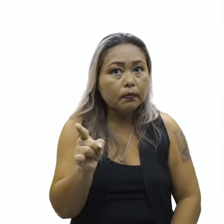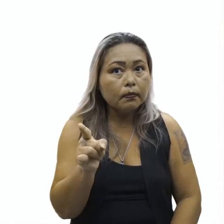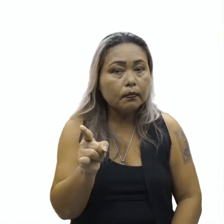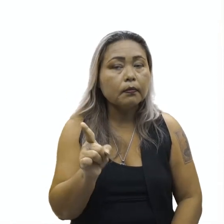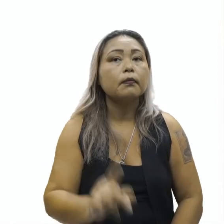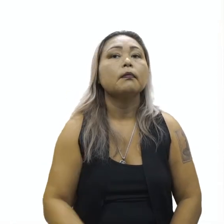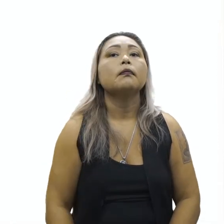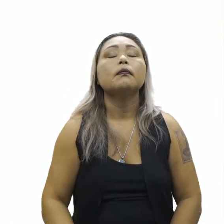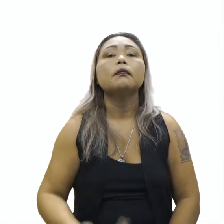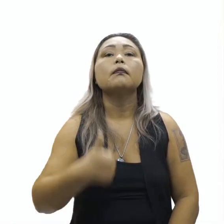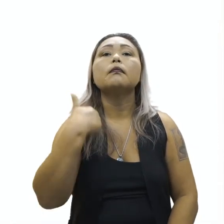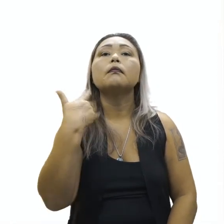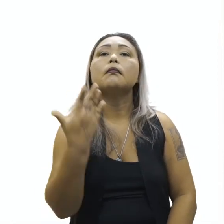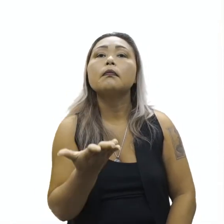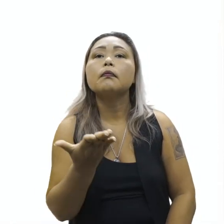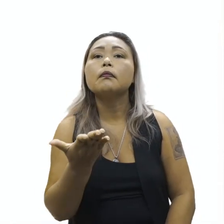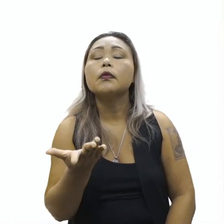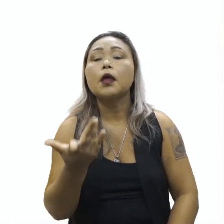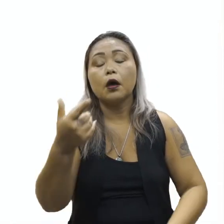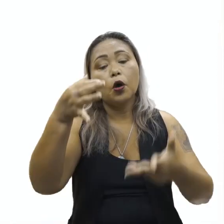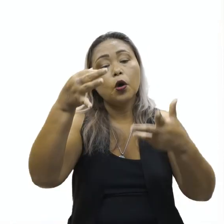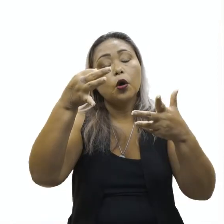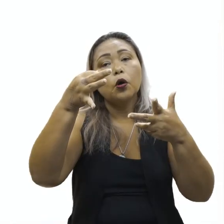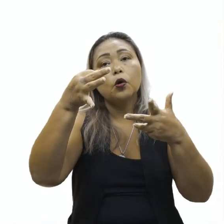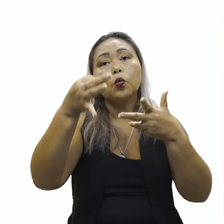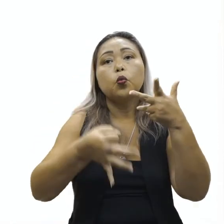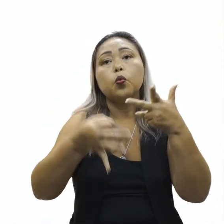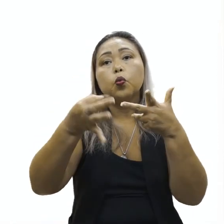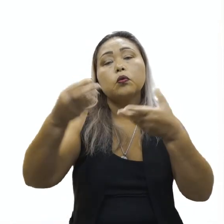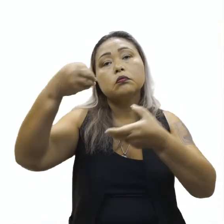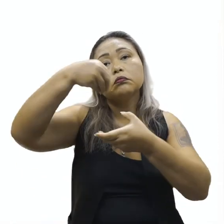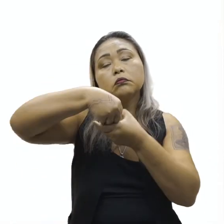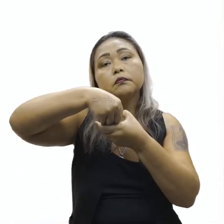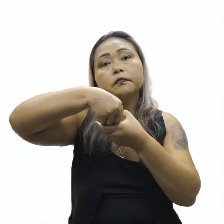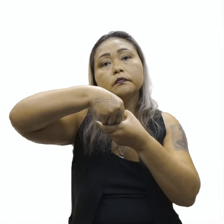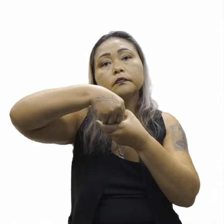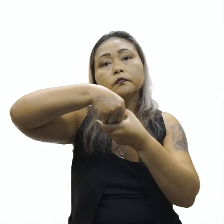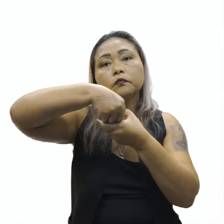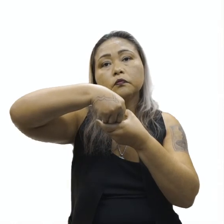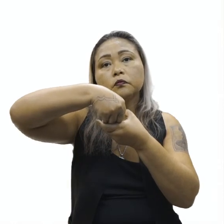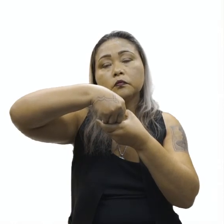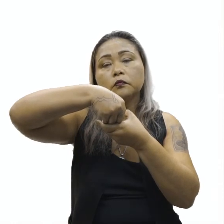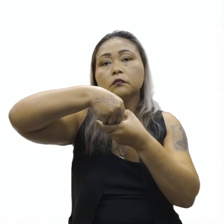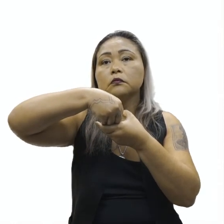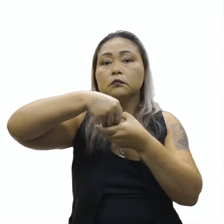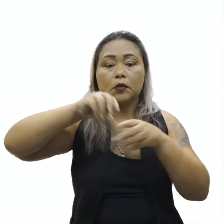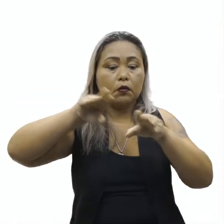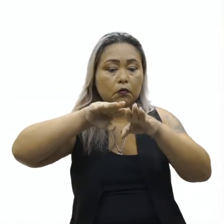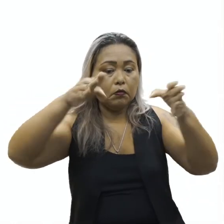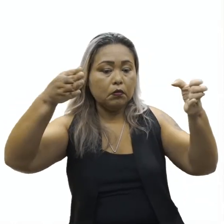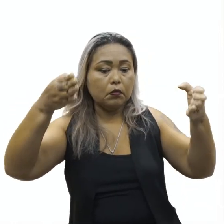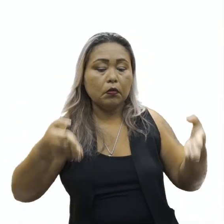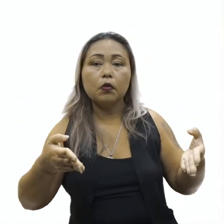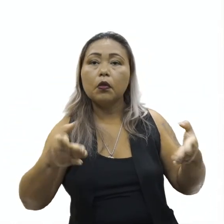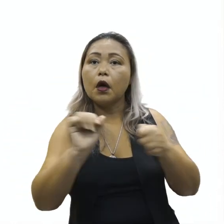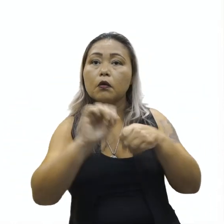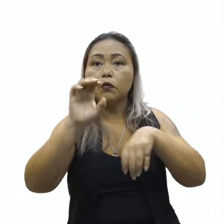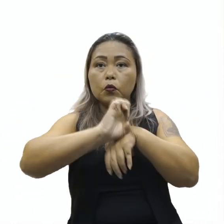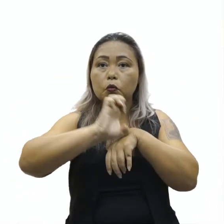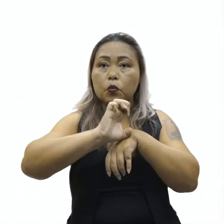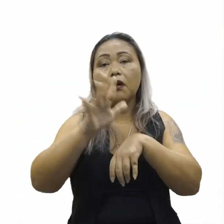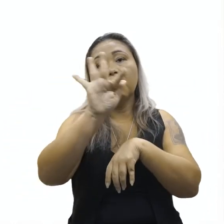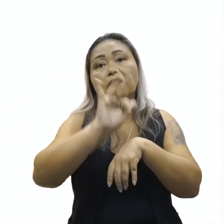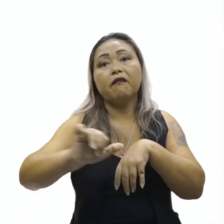O judiciário, ele é composto pelos tribunais, né, estaduais,